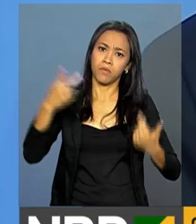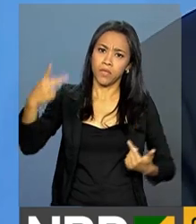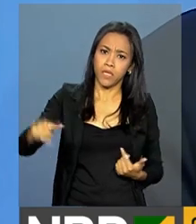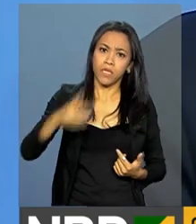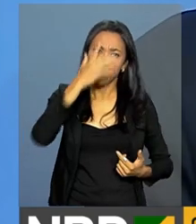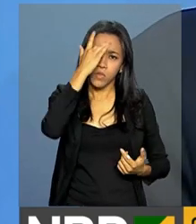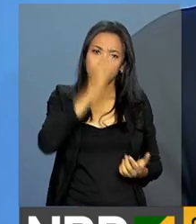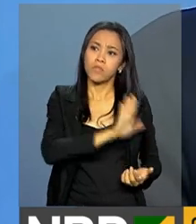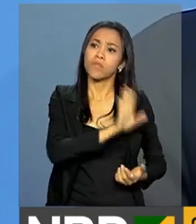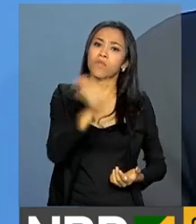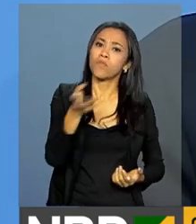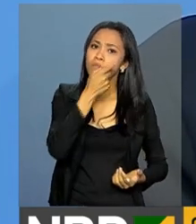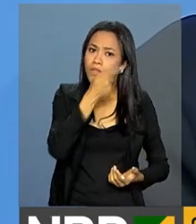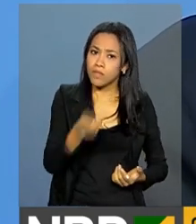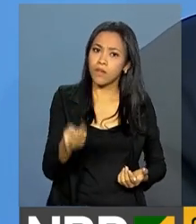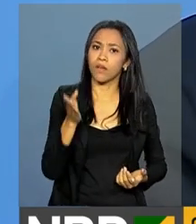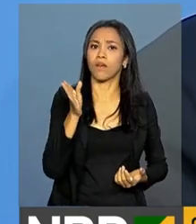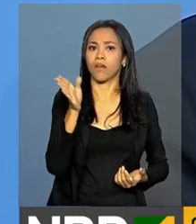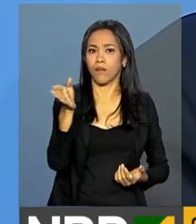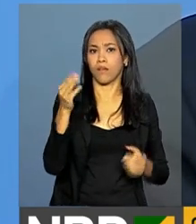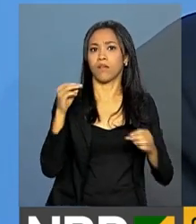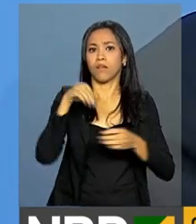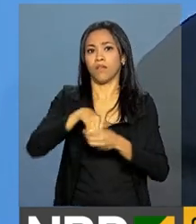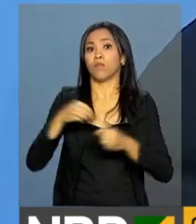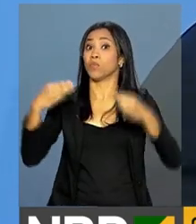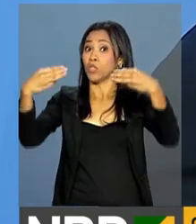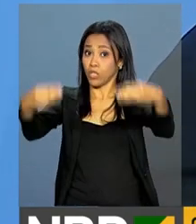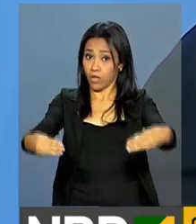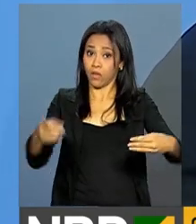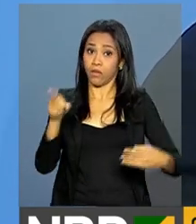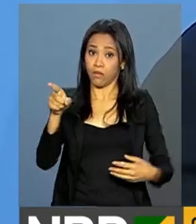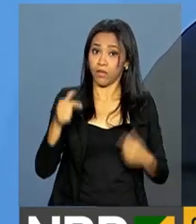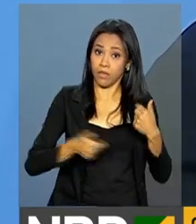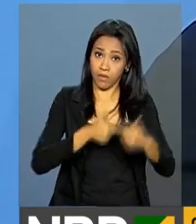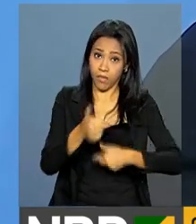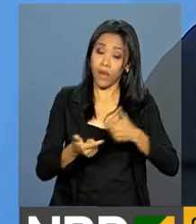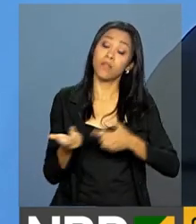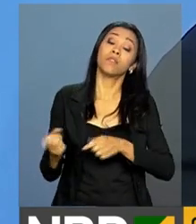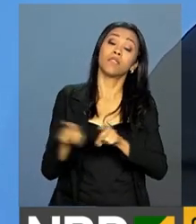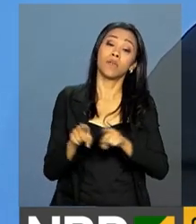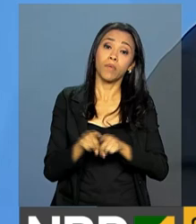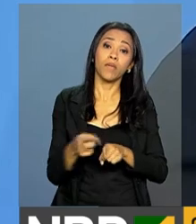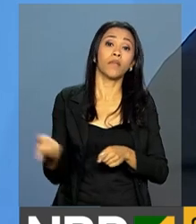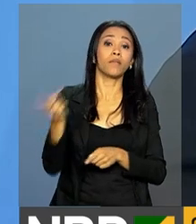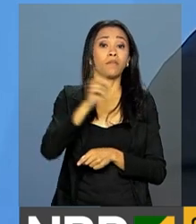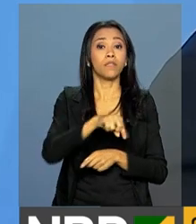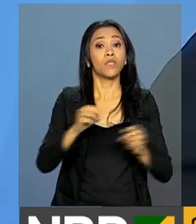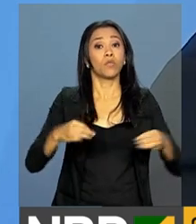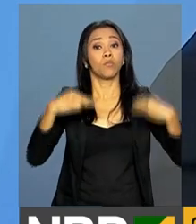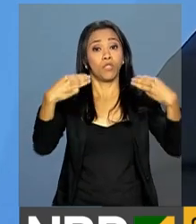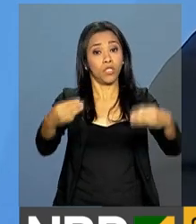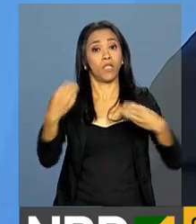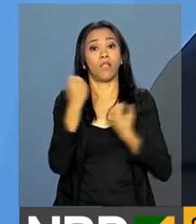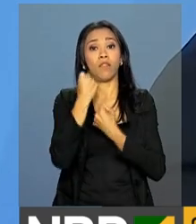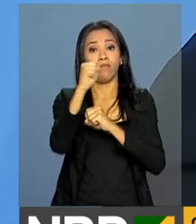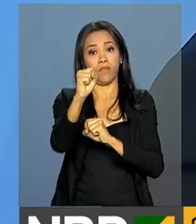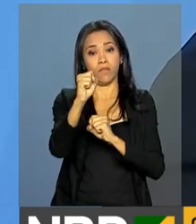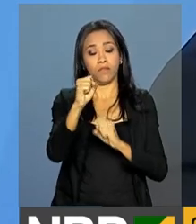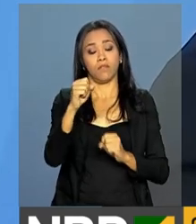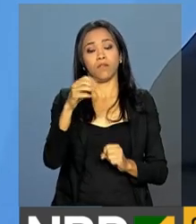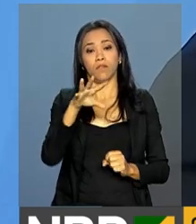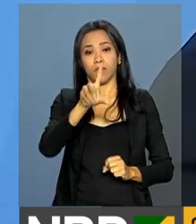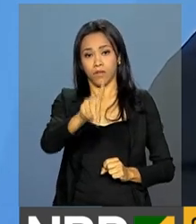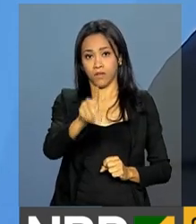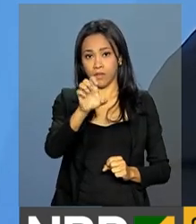visitam lá no Ministério, como faz também o Ministro da Defesa, não é? As nossas Forças Armadas têm prestado